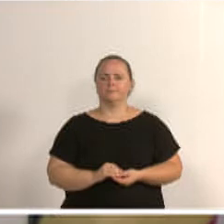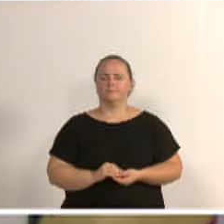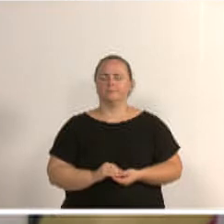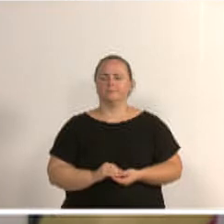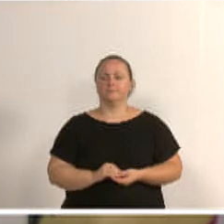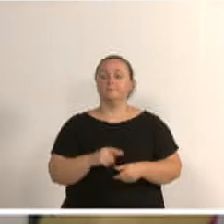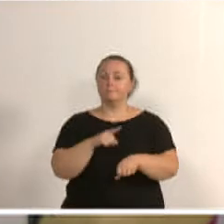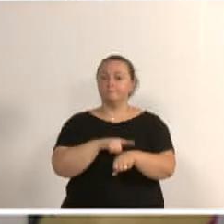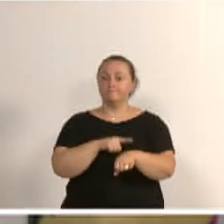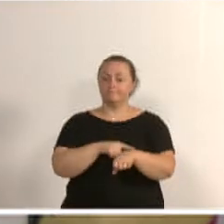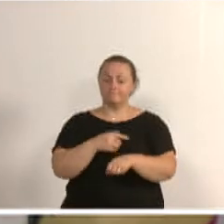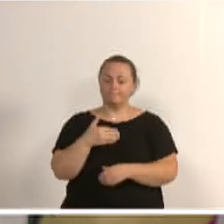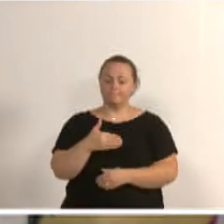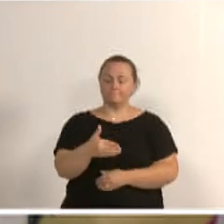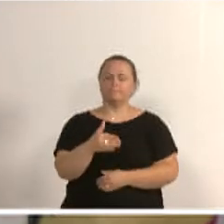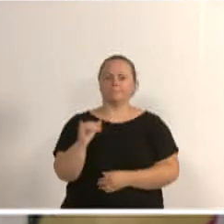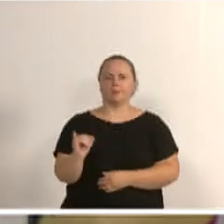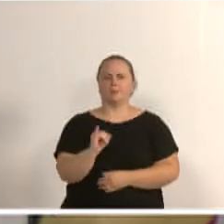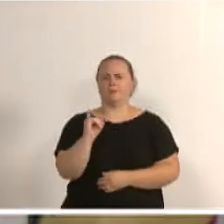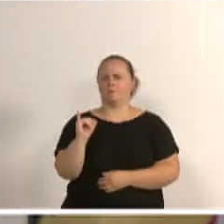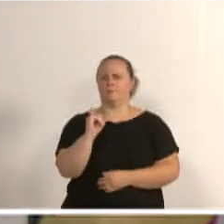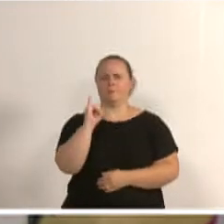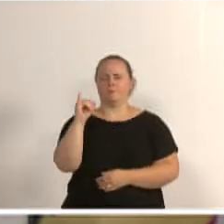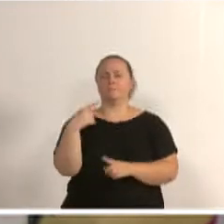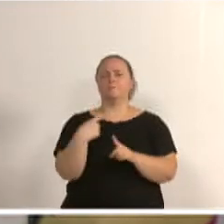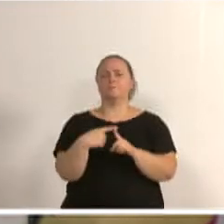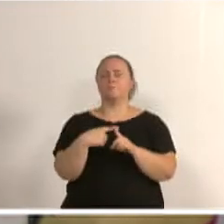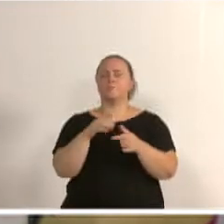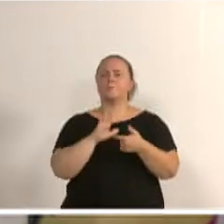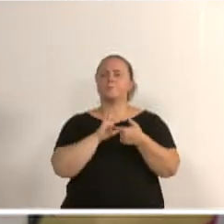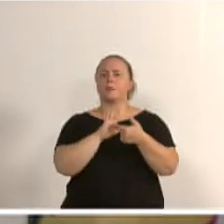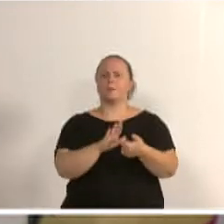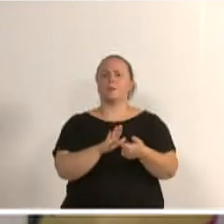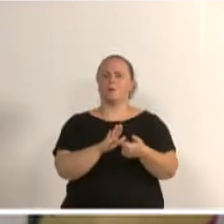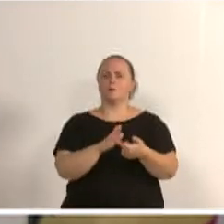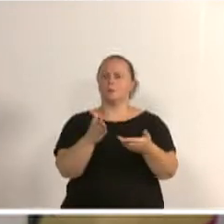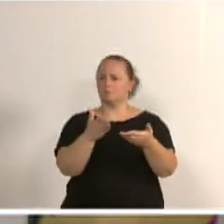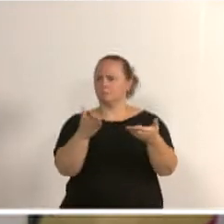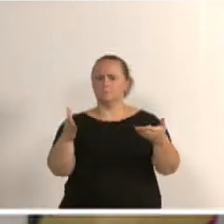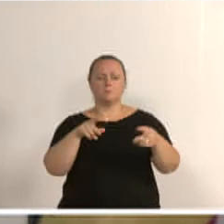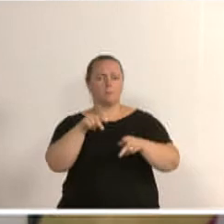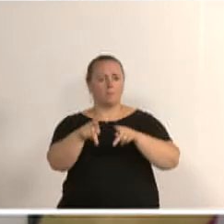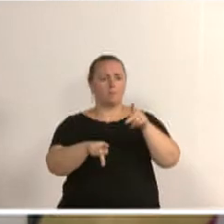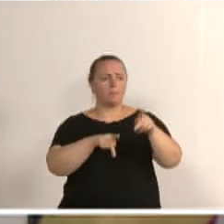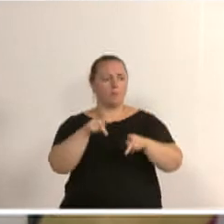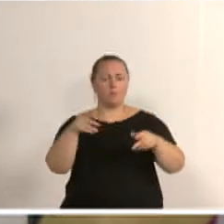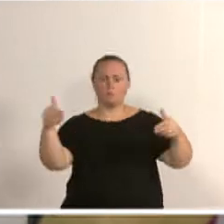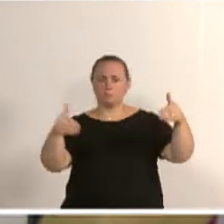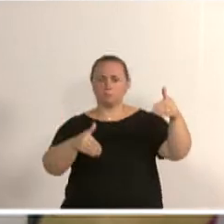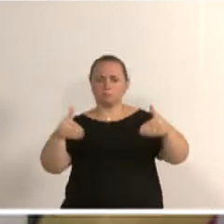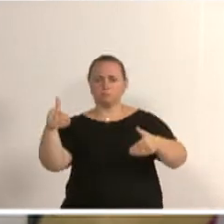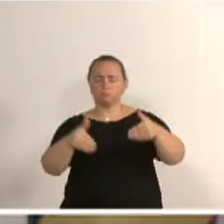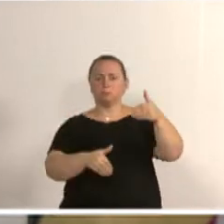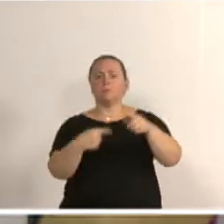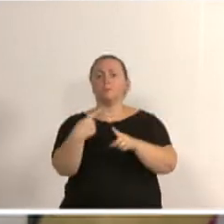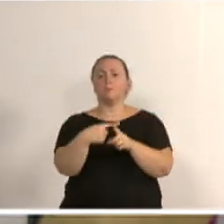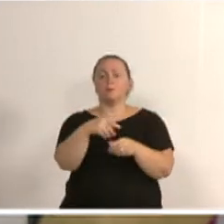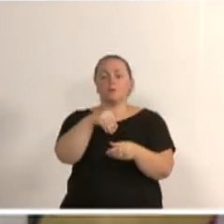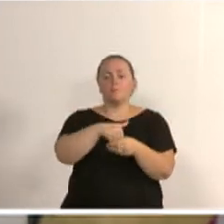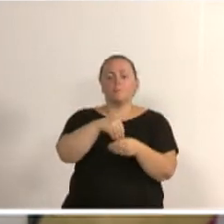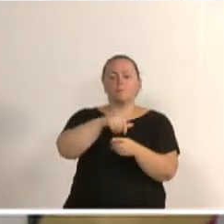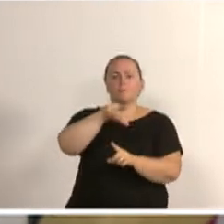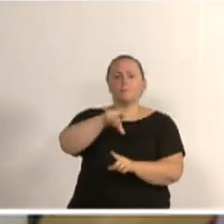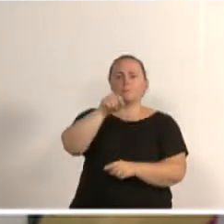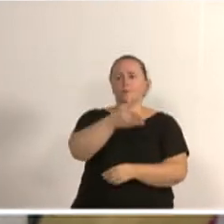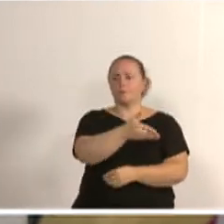porque traz a esta casa o povo que assim os elegeram. E brilhante a sua iniciativa, porque nós precisamos